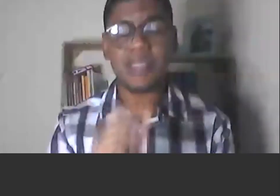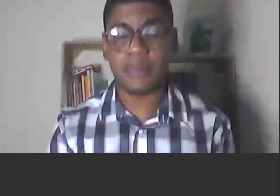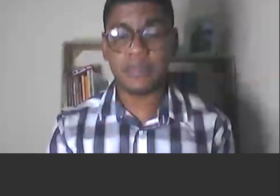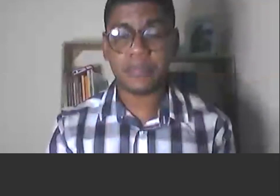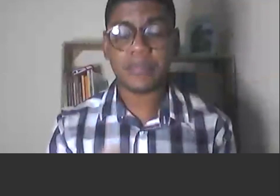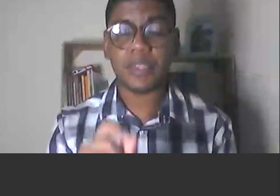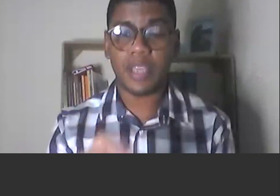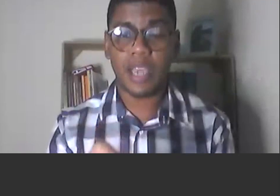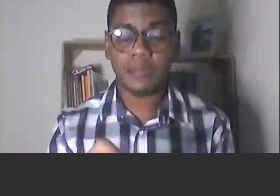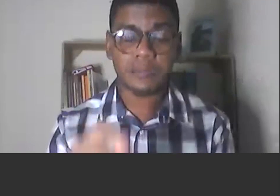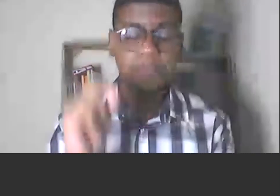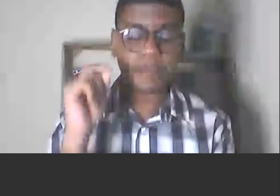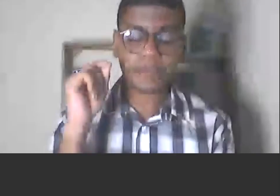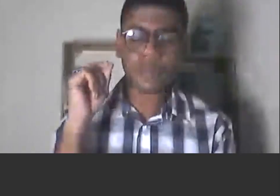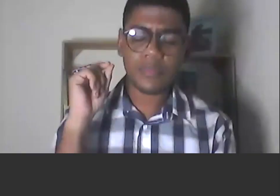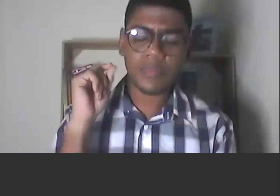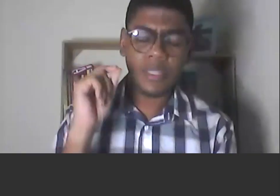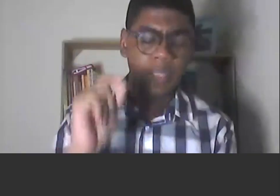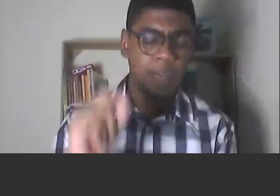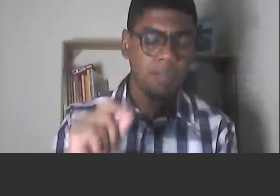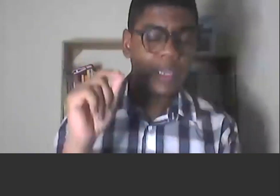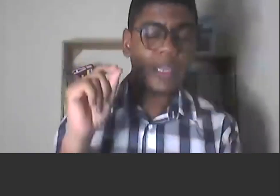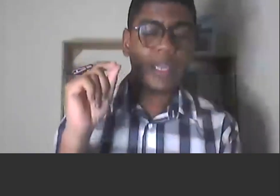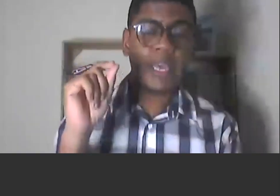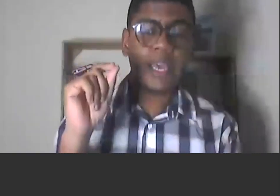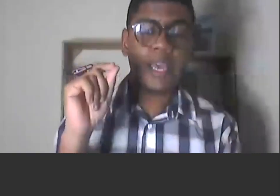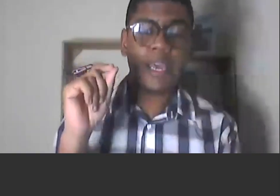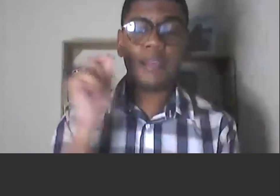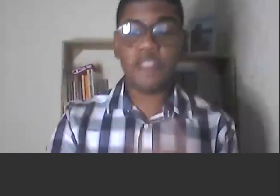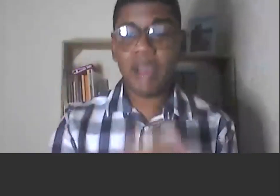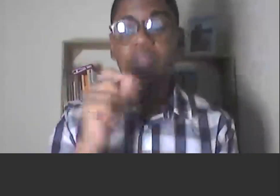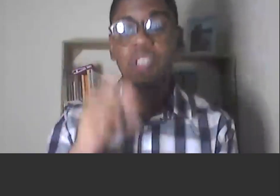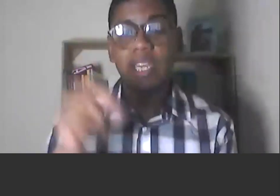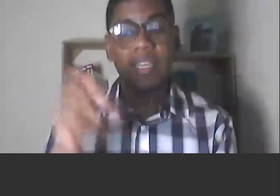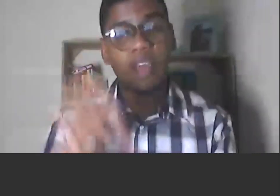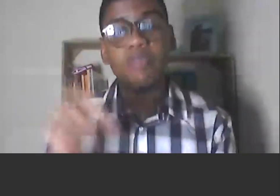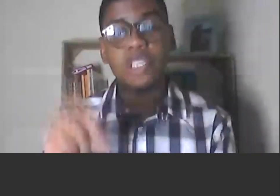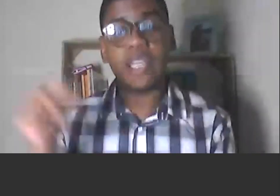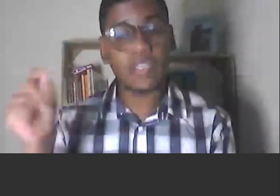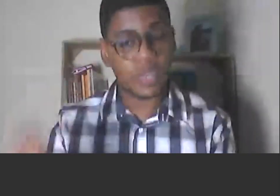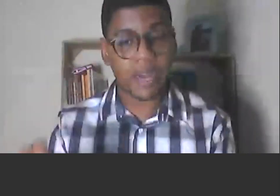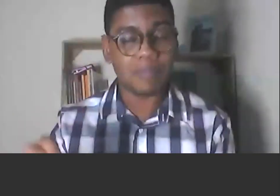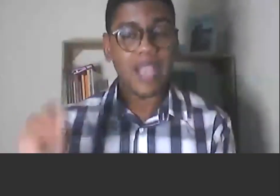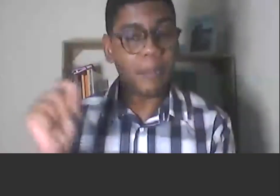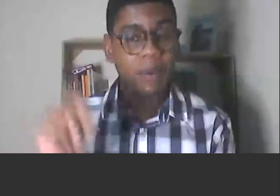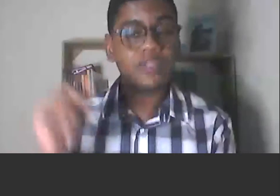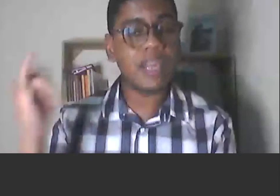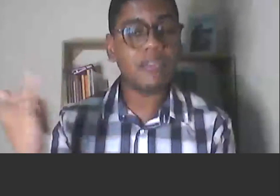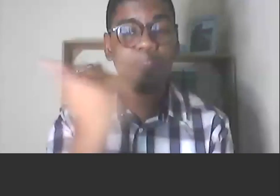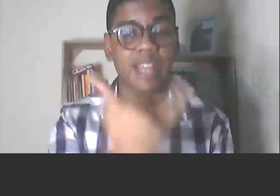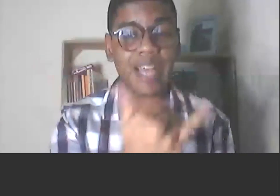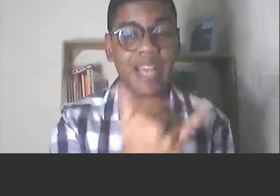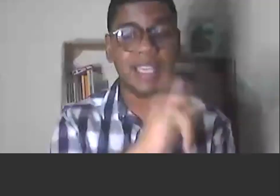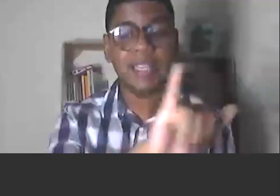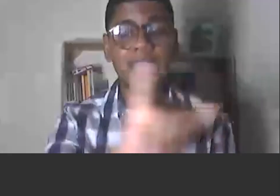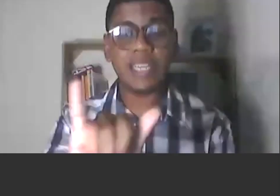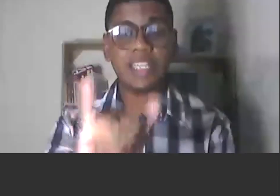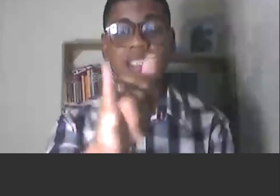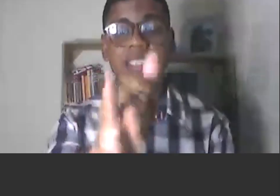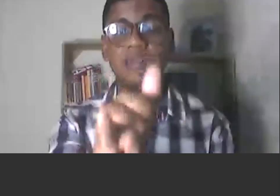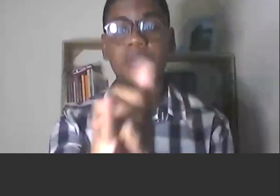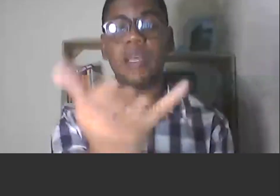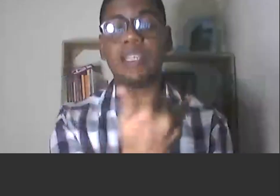essa informação, ok? Então, esse é um verbo direcional. A mão sempre vai estar